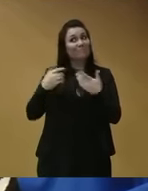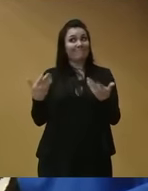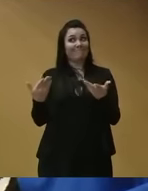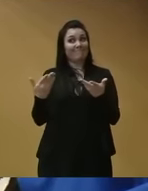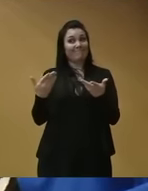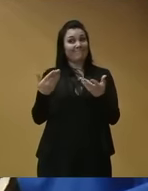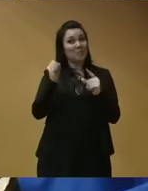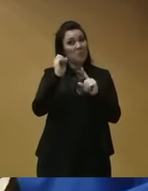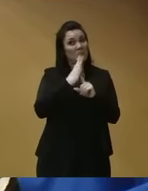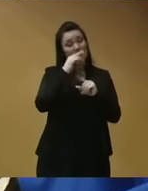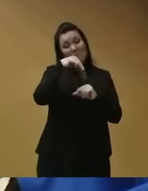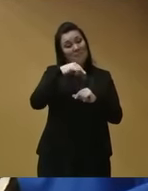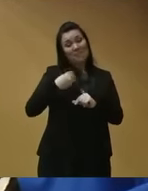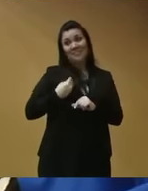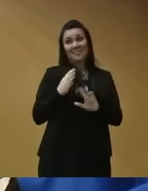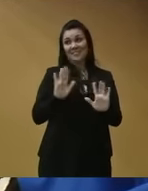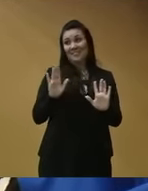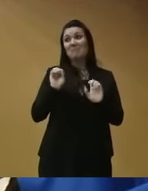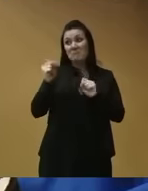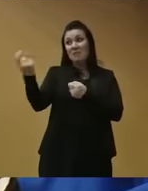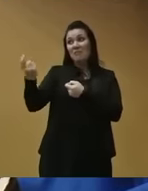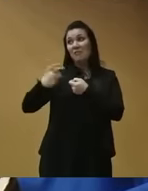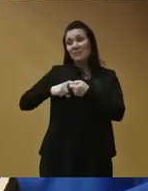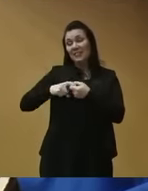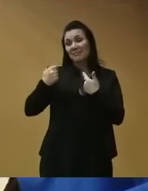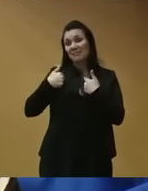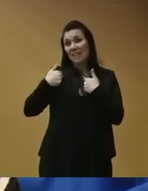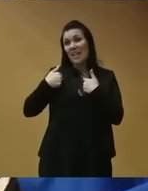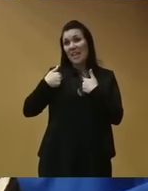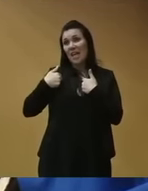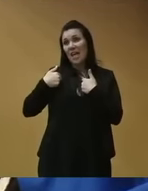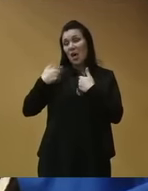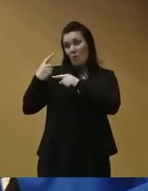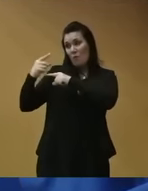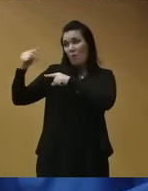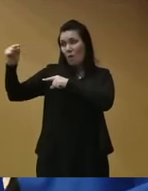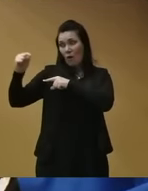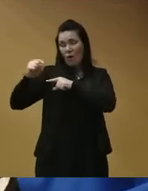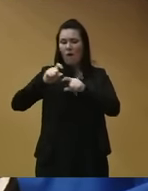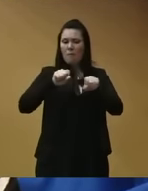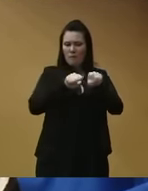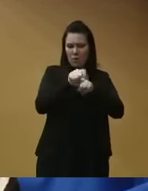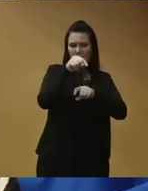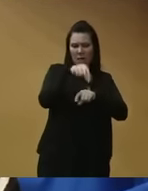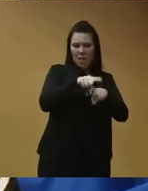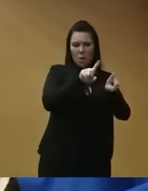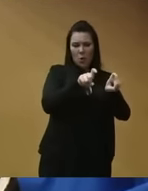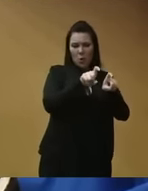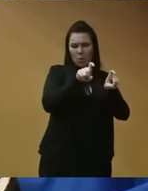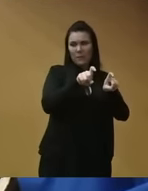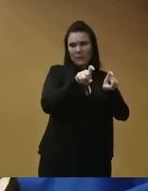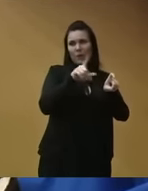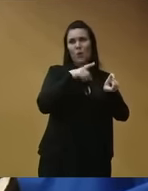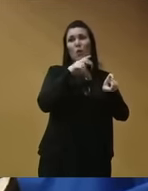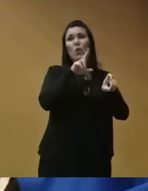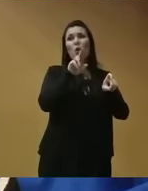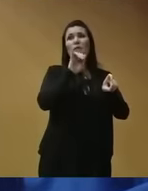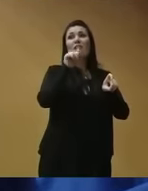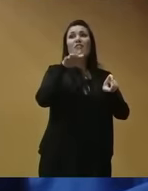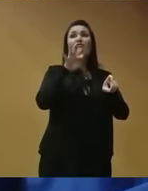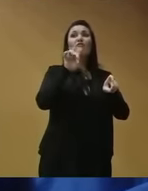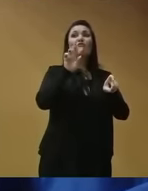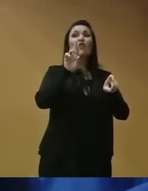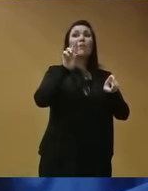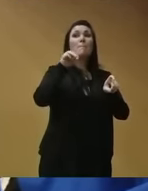vocês podem voltar, que ela vai estar aqui. Eu sou egresso da computação, quando ainda se chamava informática e estava lá no IFM.